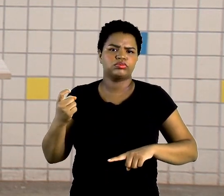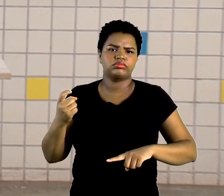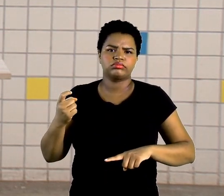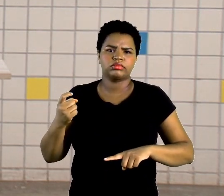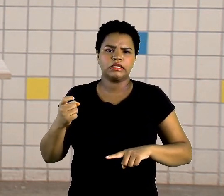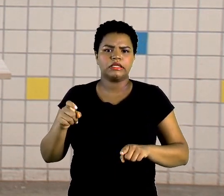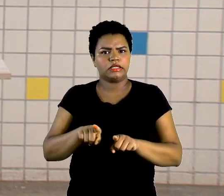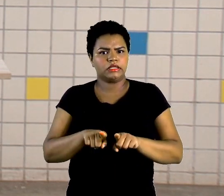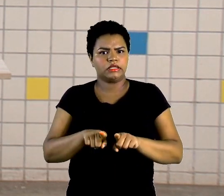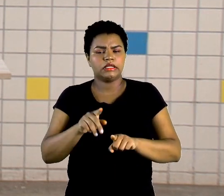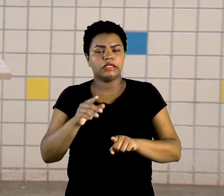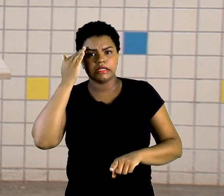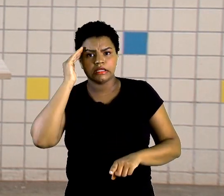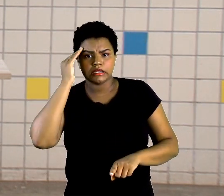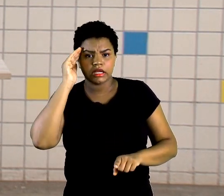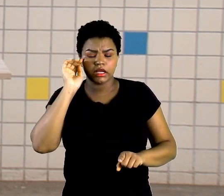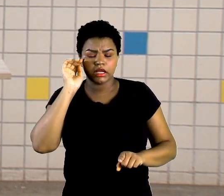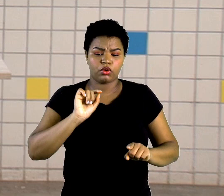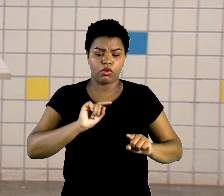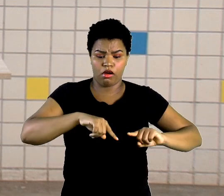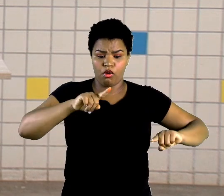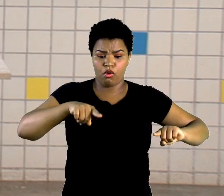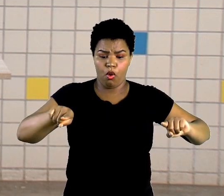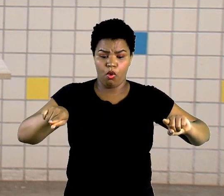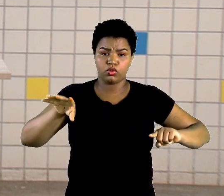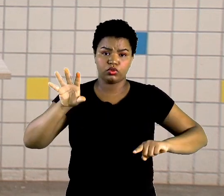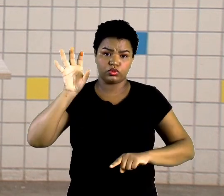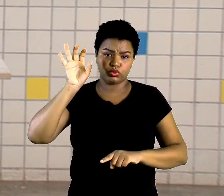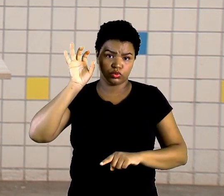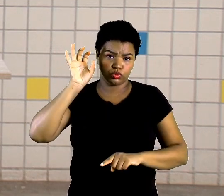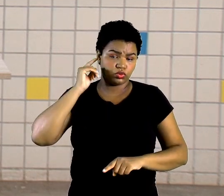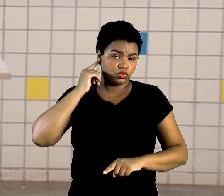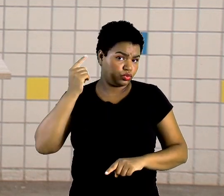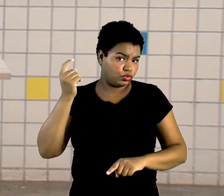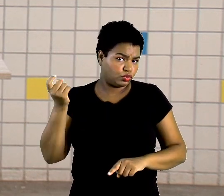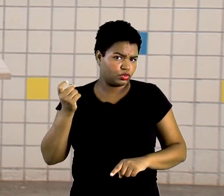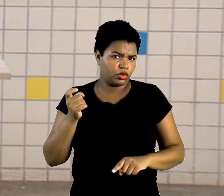ondas sonoras, elas são captadas pelas nossas